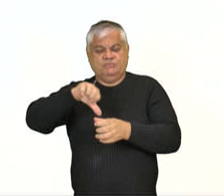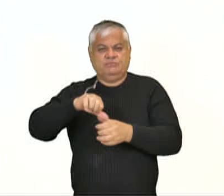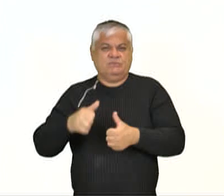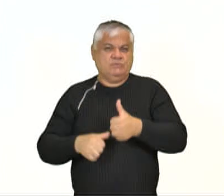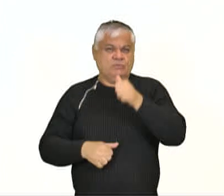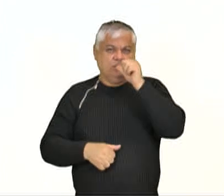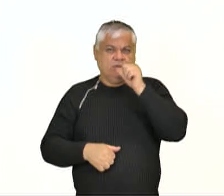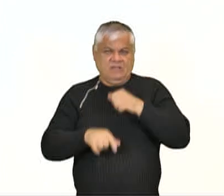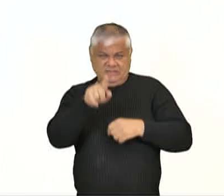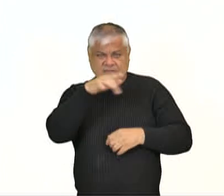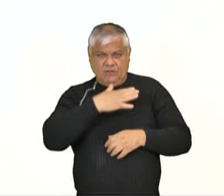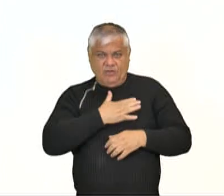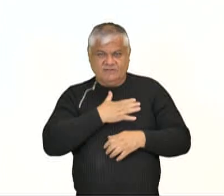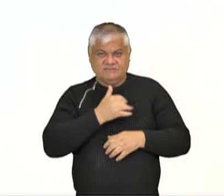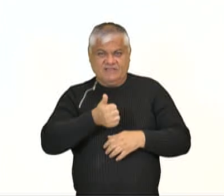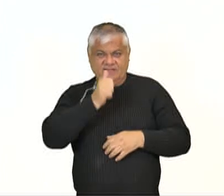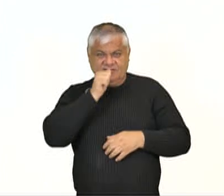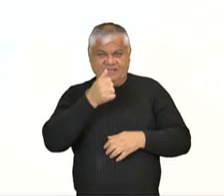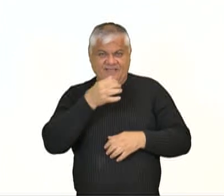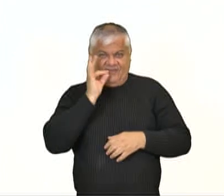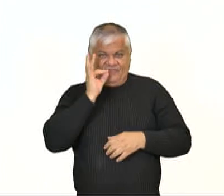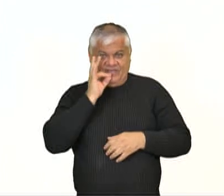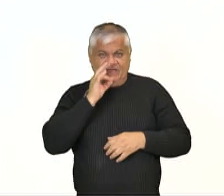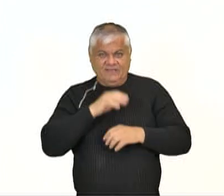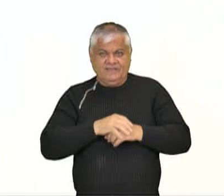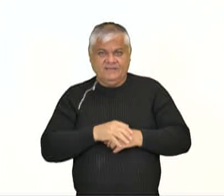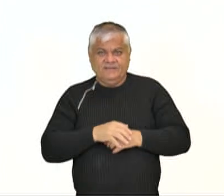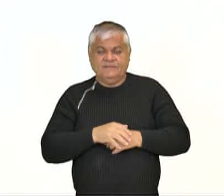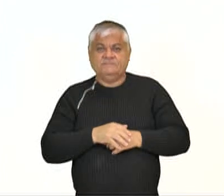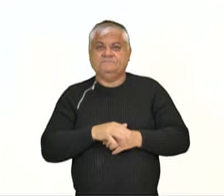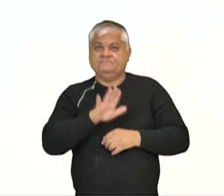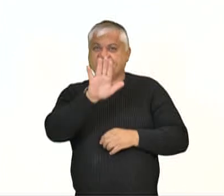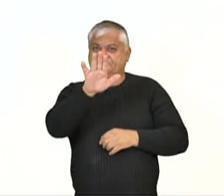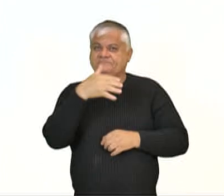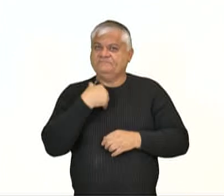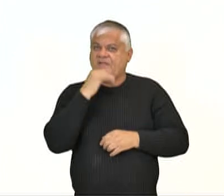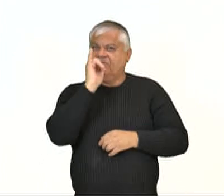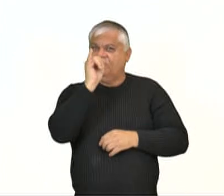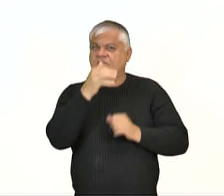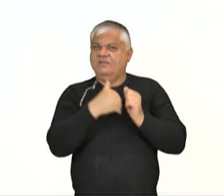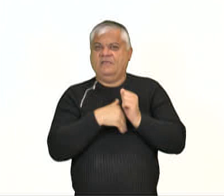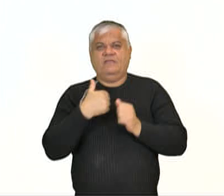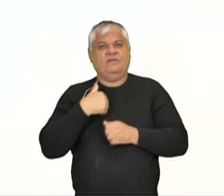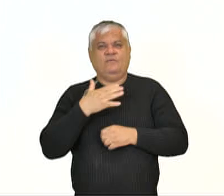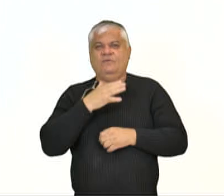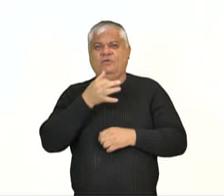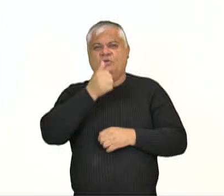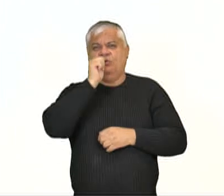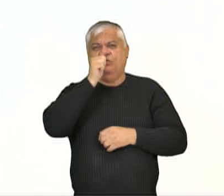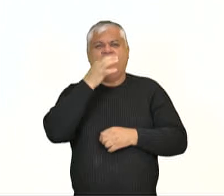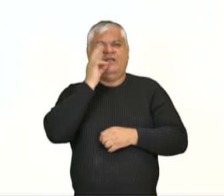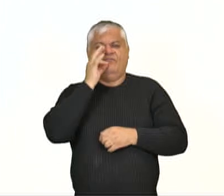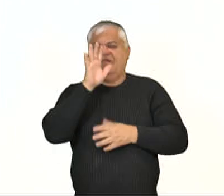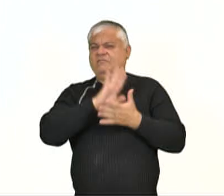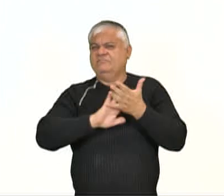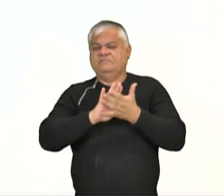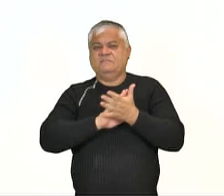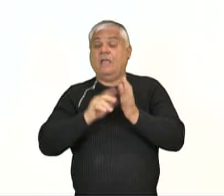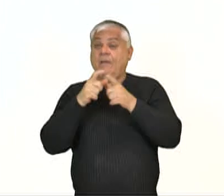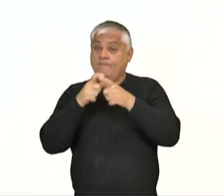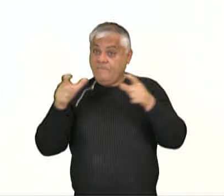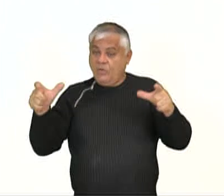Você gosta de café? Você toma bastante café? Vou te contar um segredo, eu não tomo café, mas eu sei que a maioria das